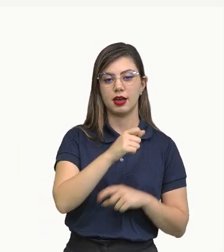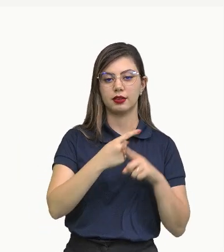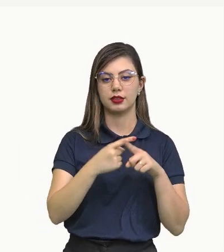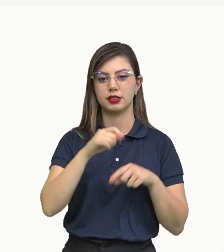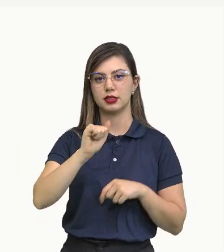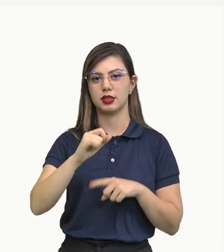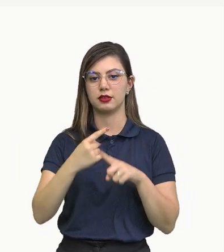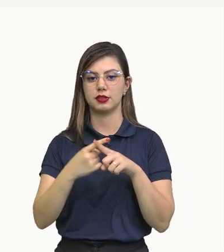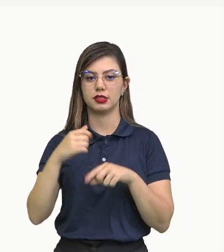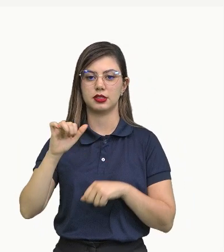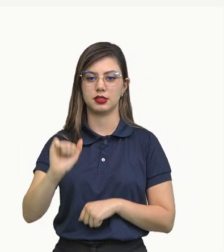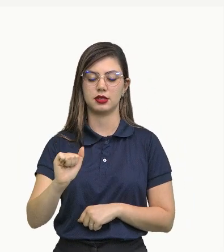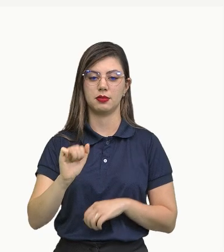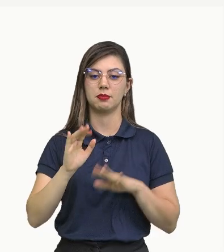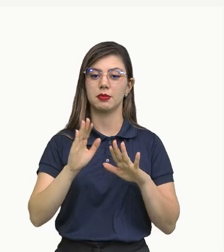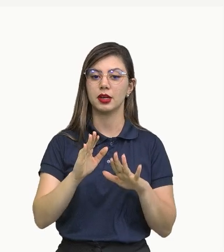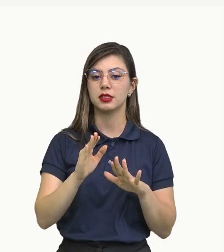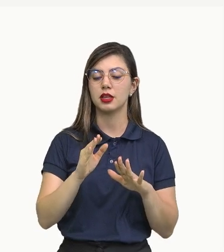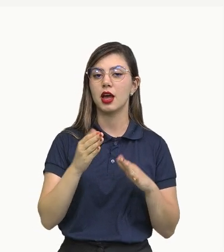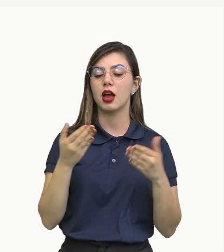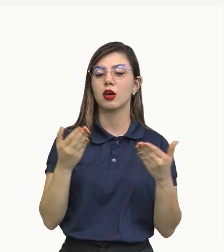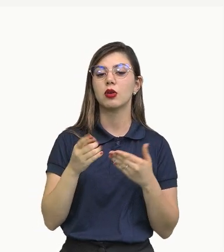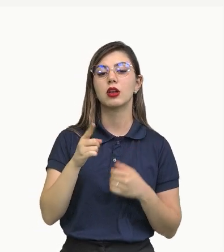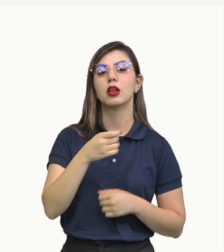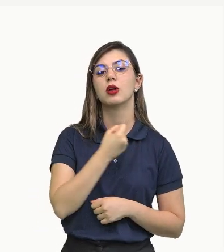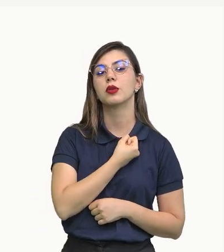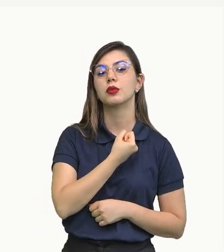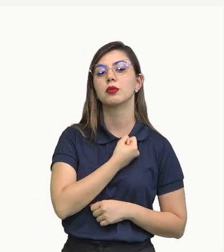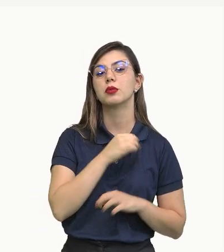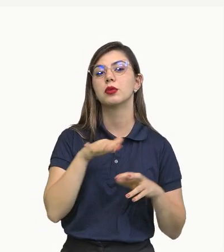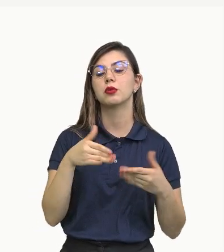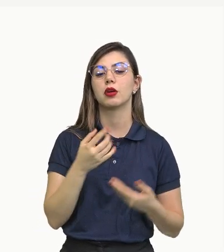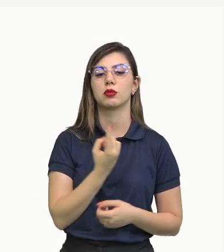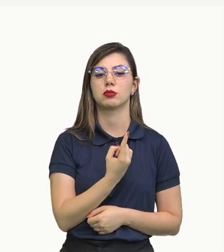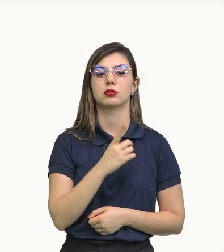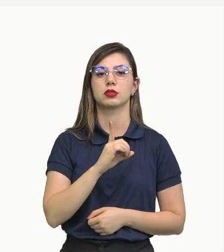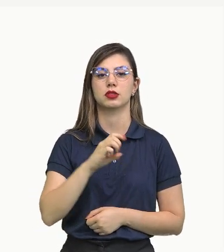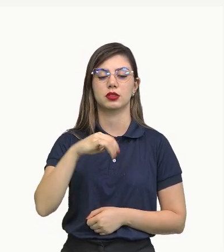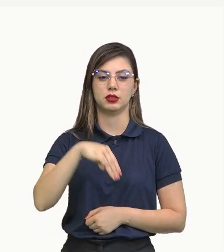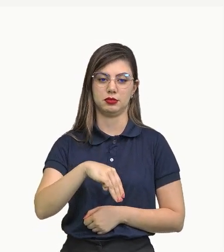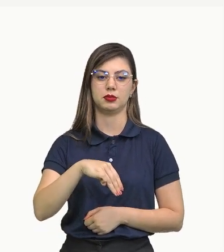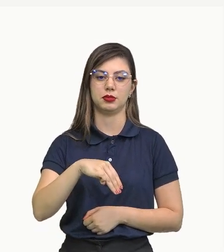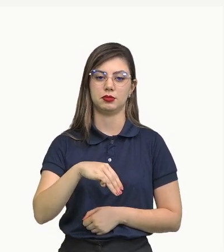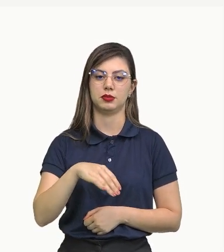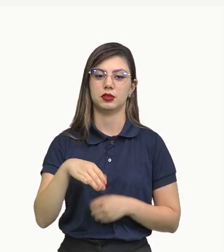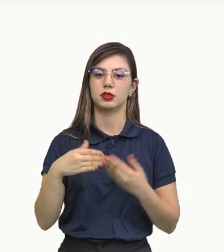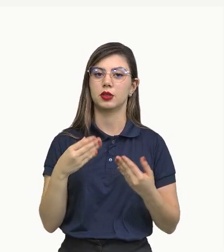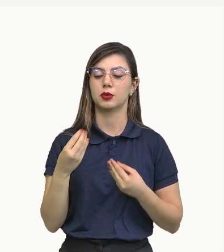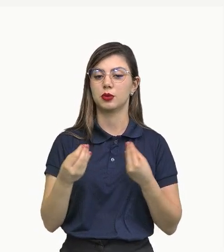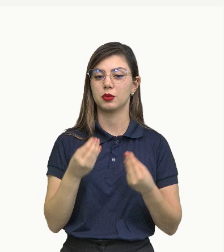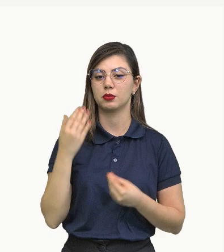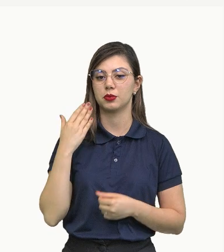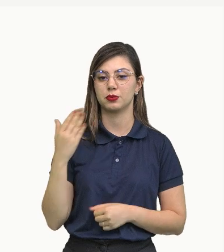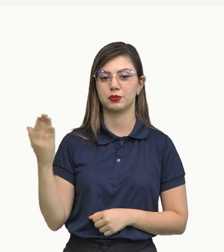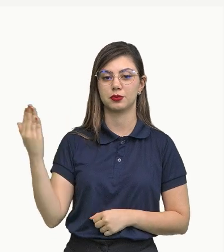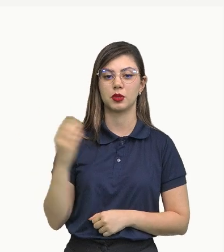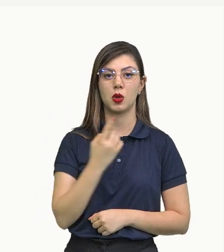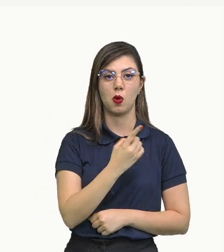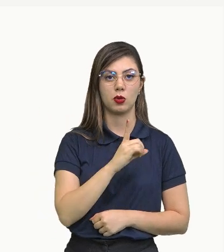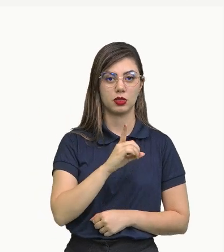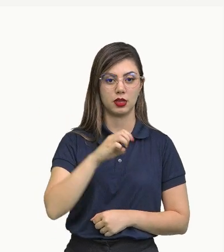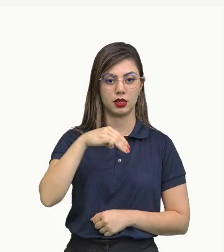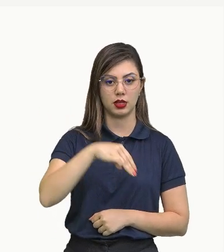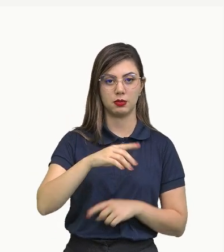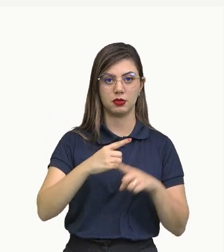aqui neste caso, o valor da aresta é quanto? 1 decímetro. Então, nós vamos ficar com 1 decímetro multiplicado por